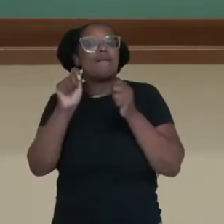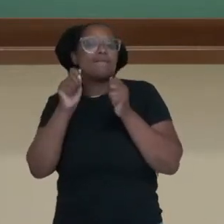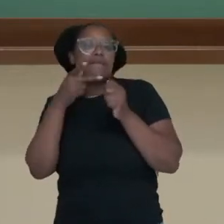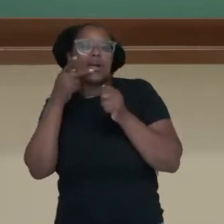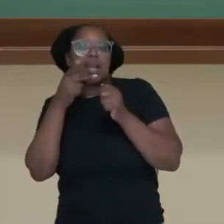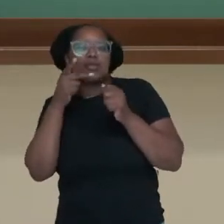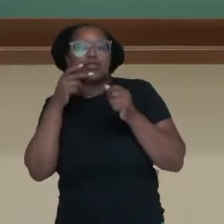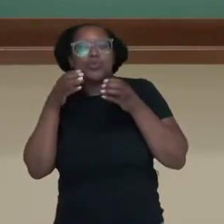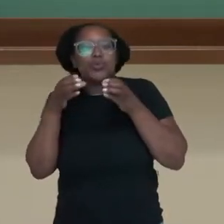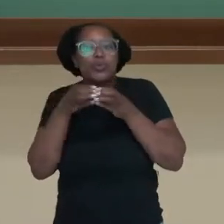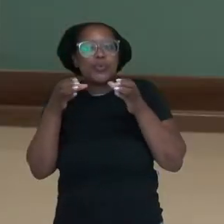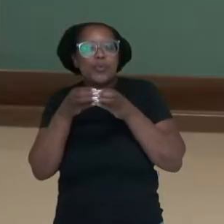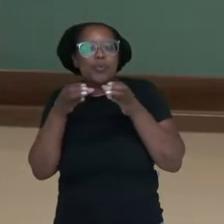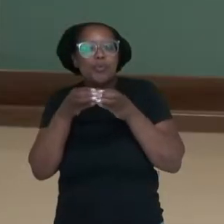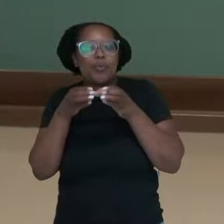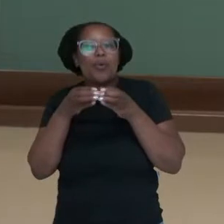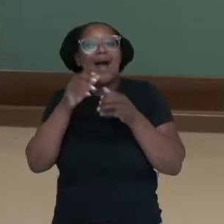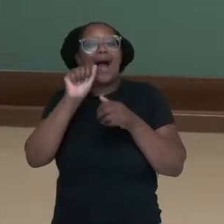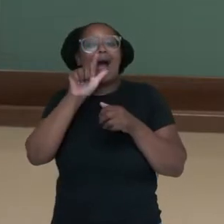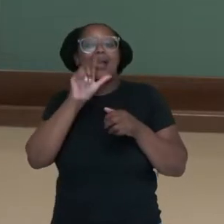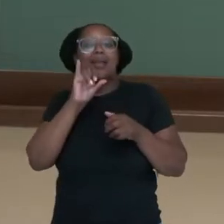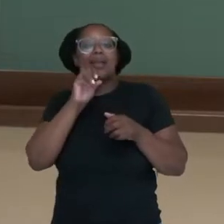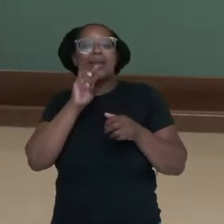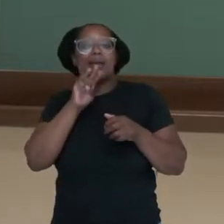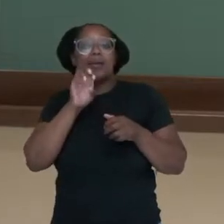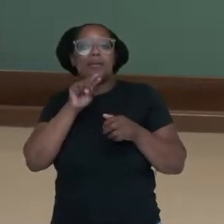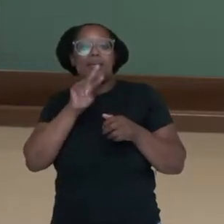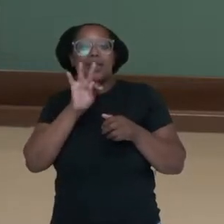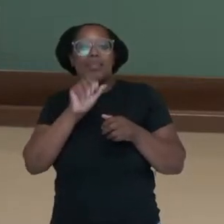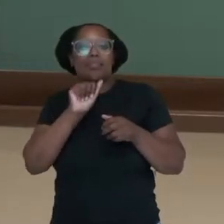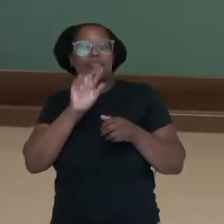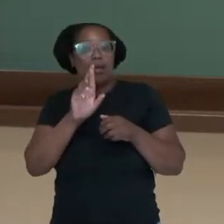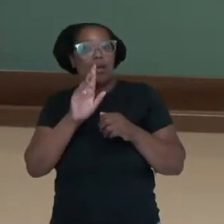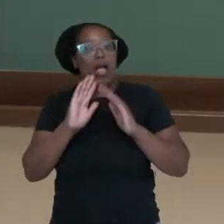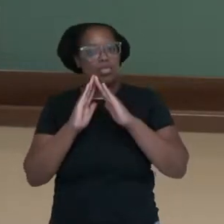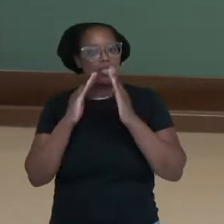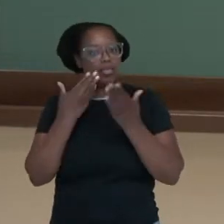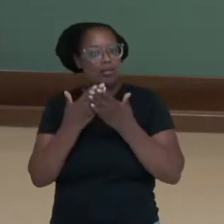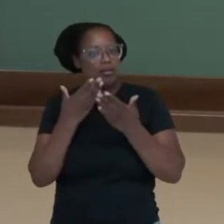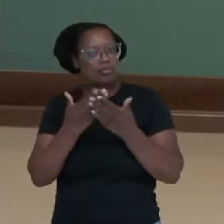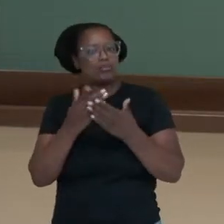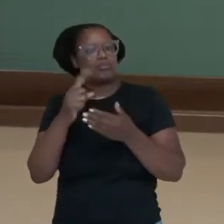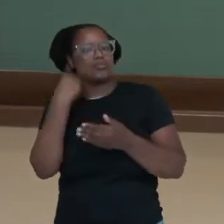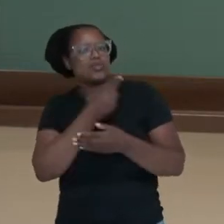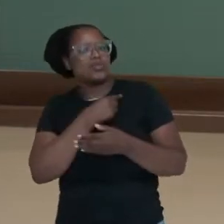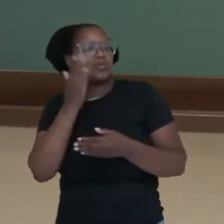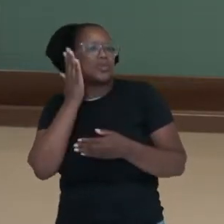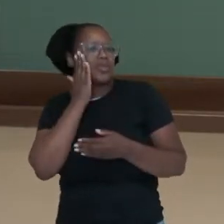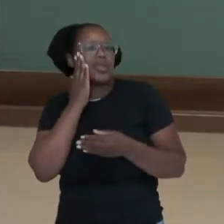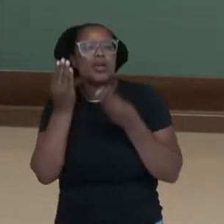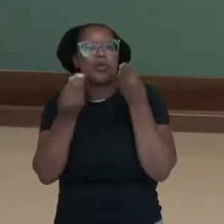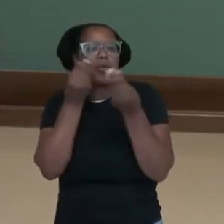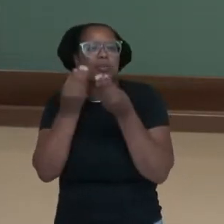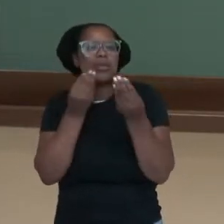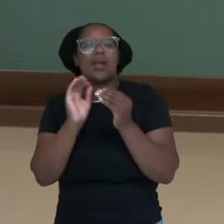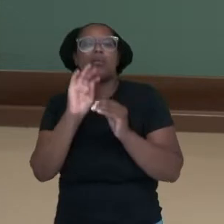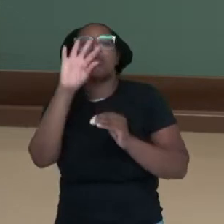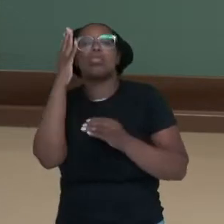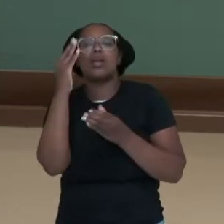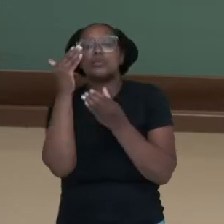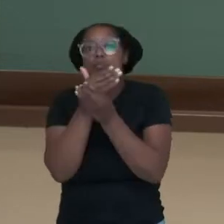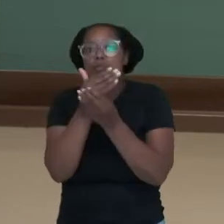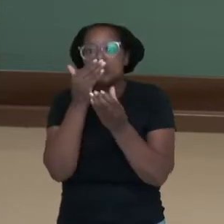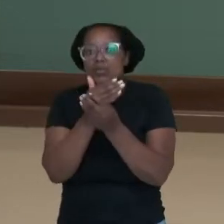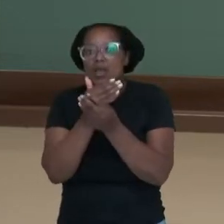alimentar. Isso mesmo! Na aula nós vamos entender como acontece esse processo de alimentação entre os